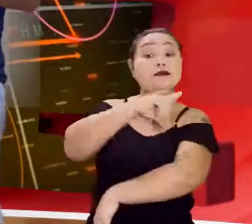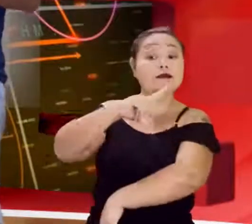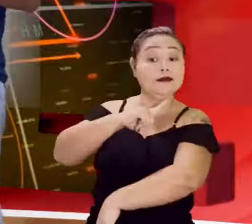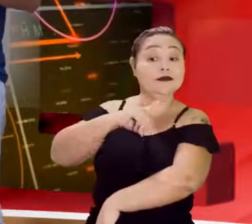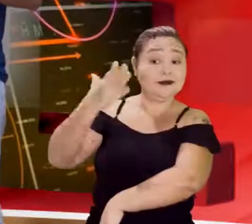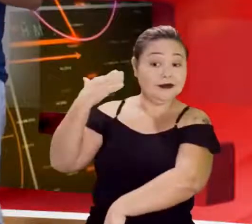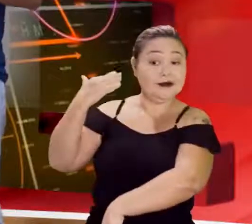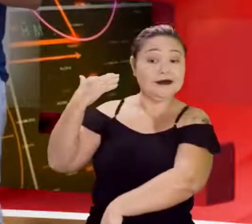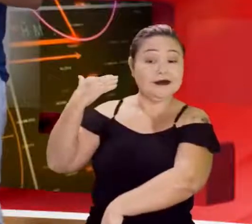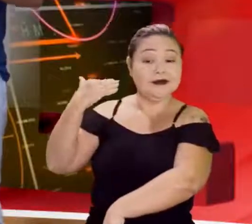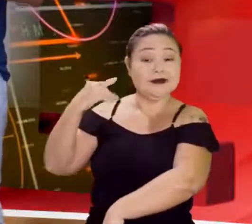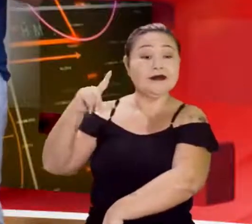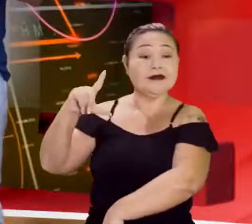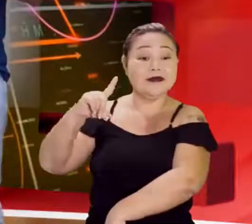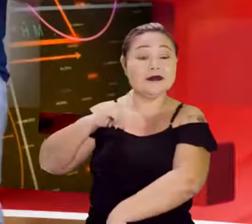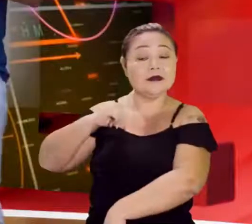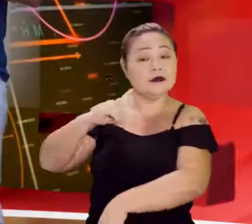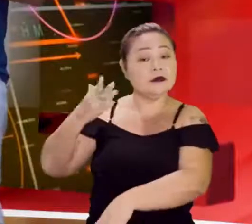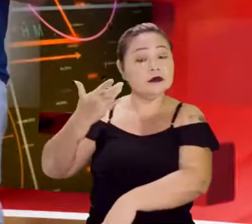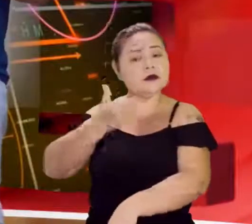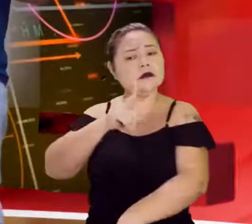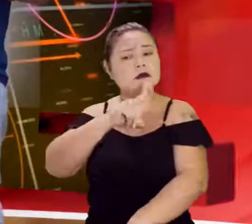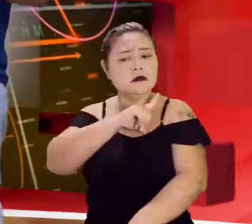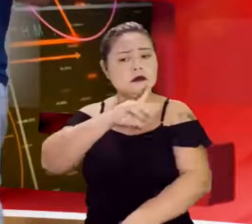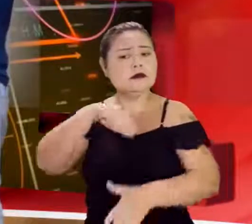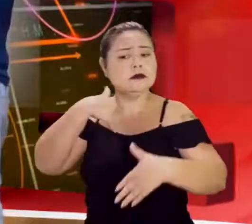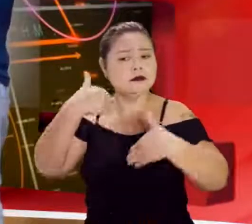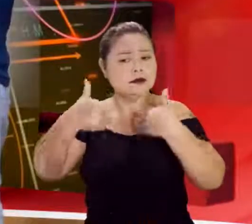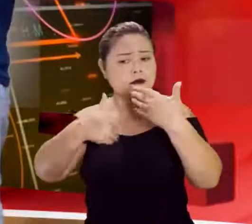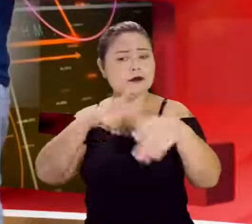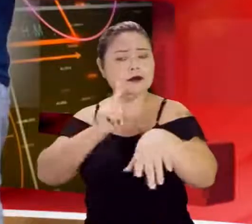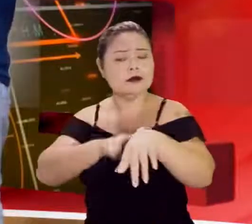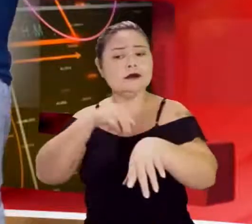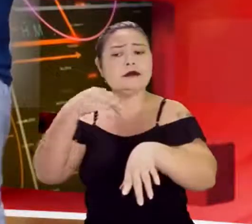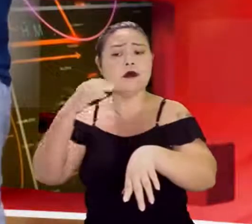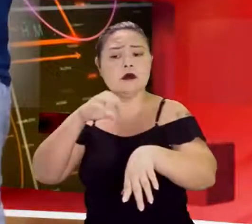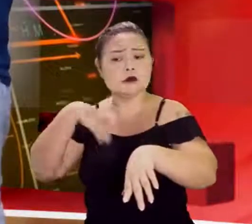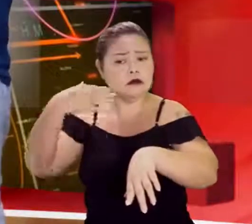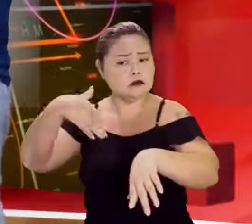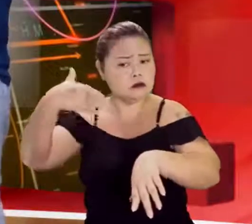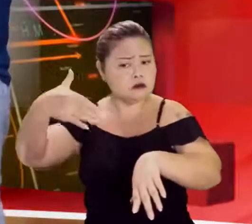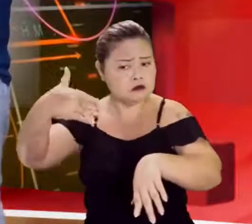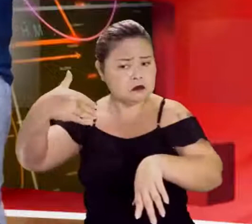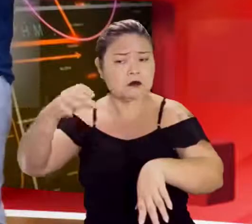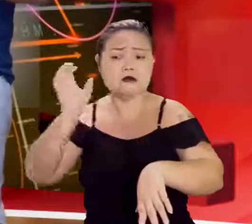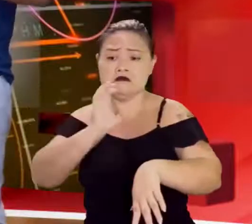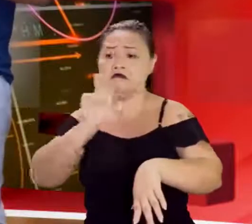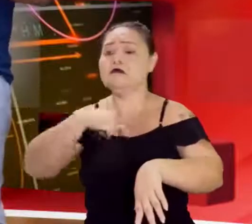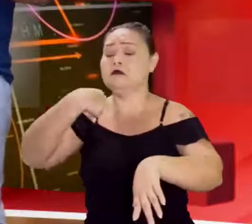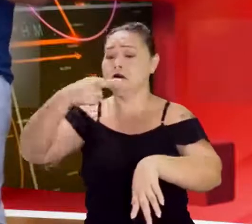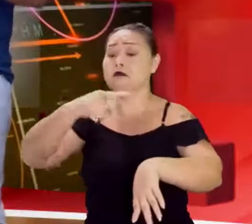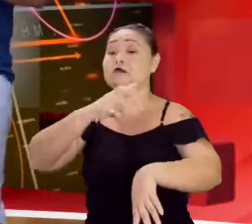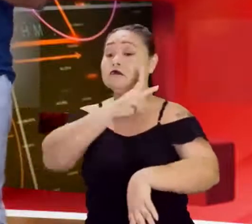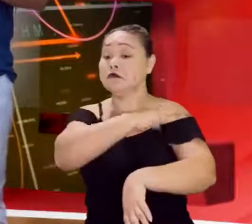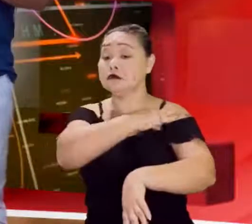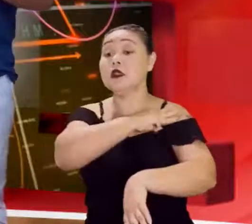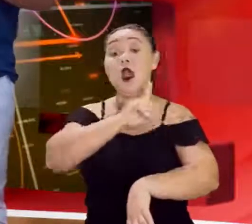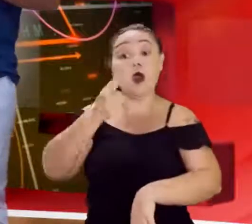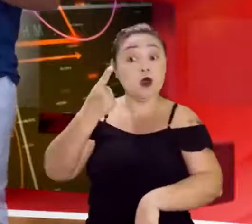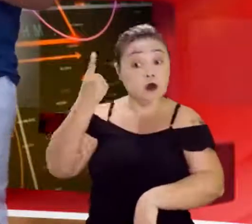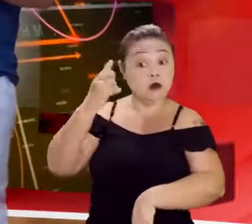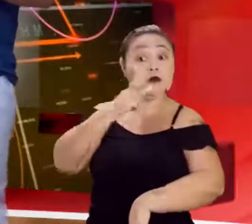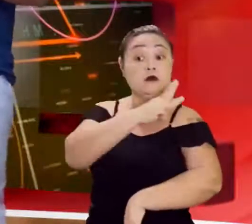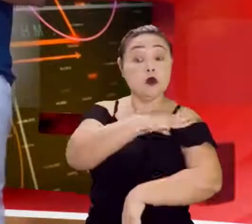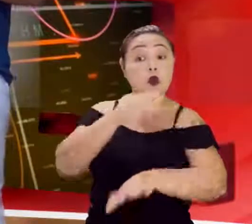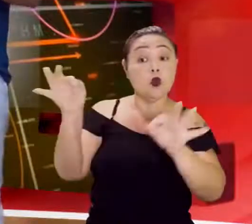gente. Verdade, a gente está num processo Vocês estão aí, ó, acelerado. anos-luz na frente do terceiro ano. E olha que o terceiro ano